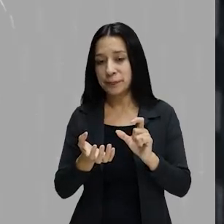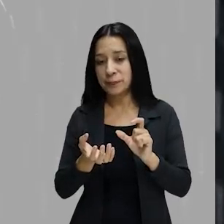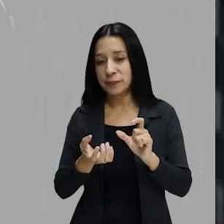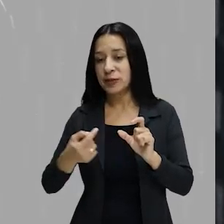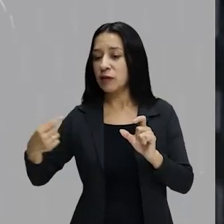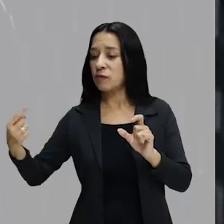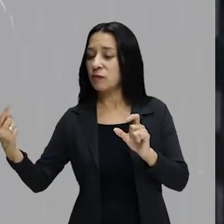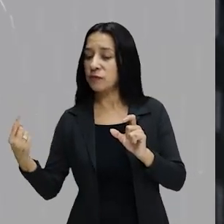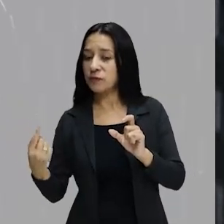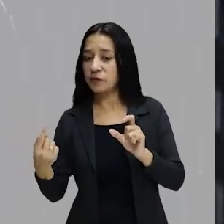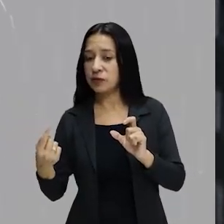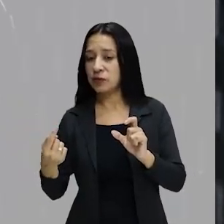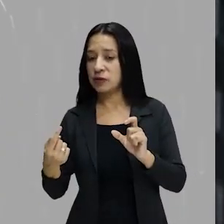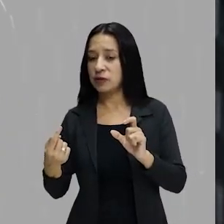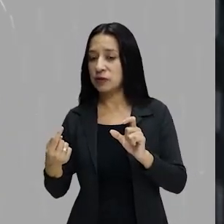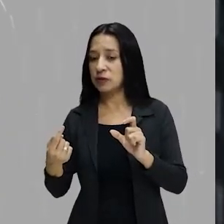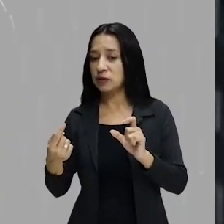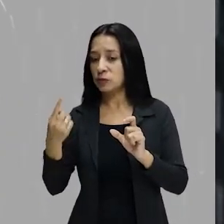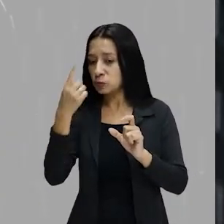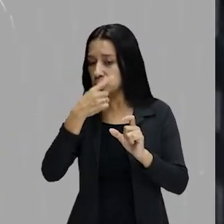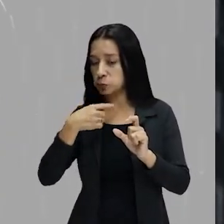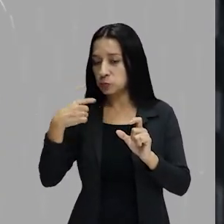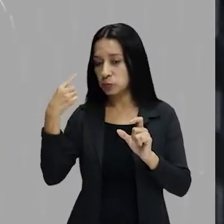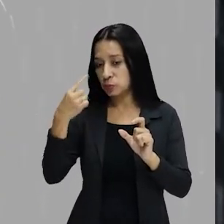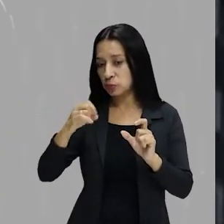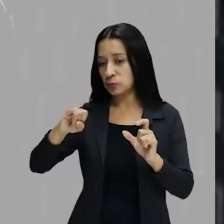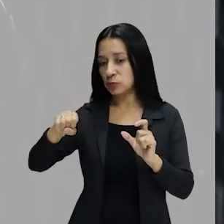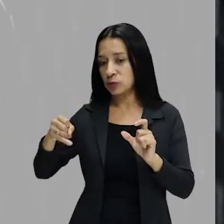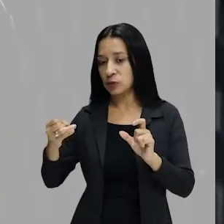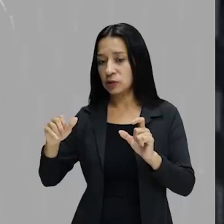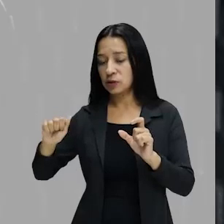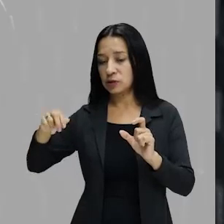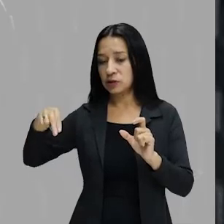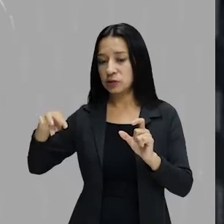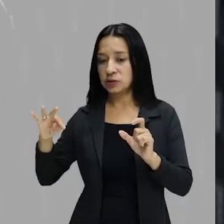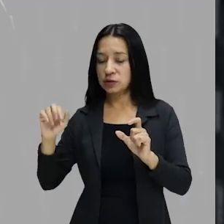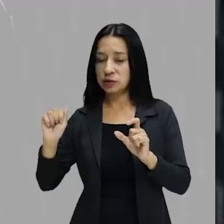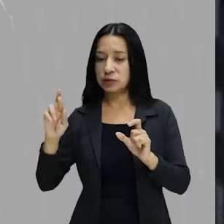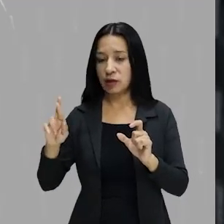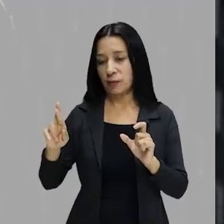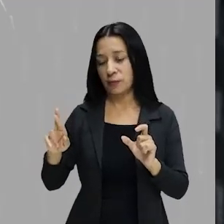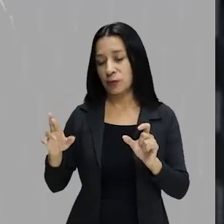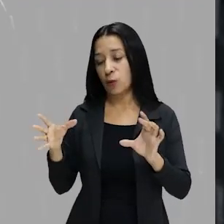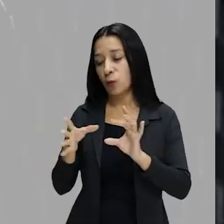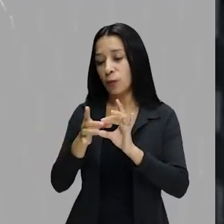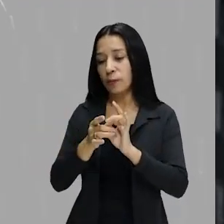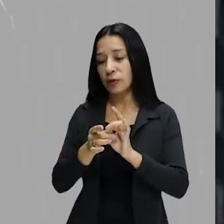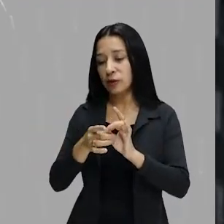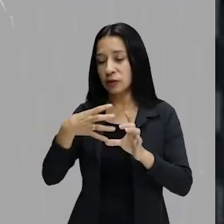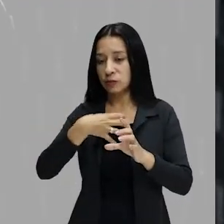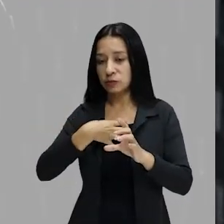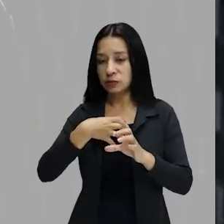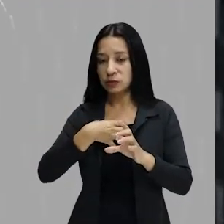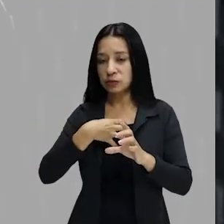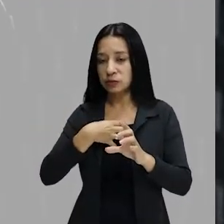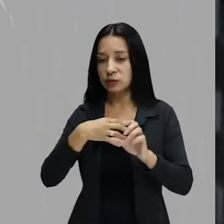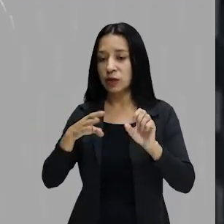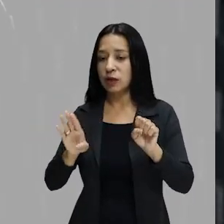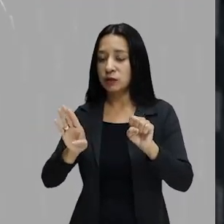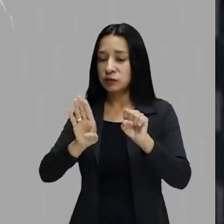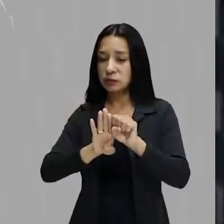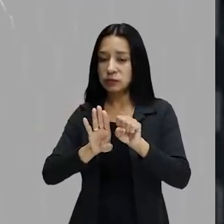ao jantar é uma oração subordinada, a primeira, só que ela completa o sentido, então ela é substantiva, tá bom? Aí